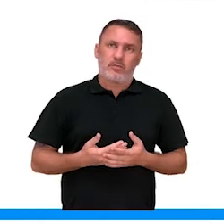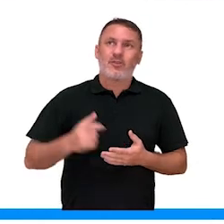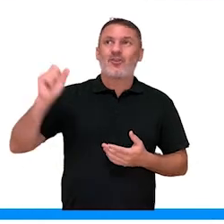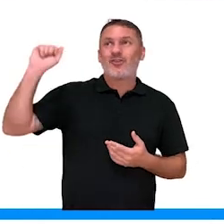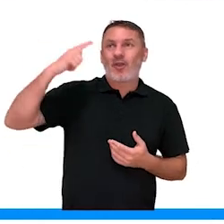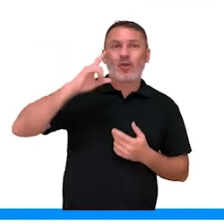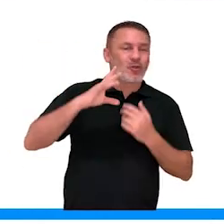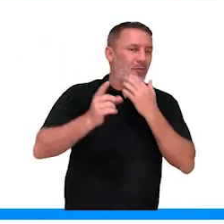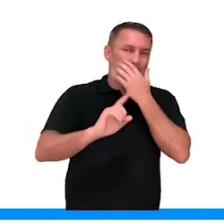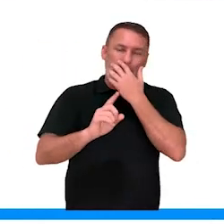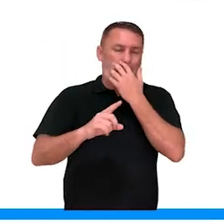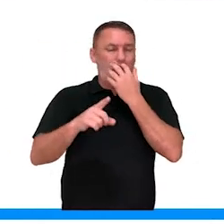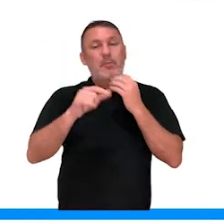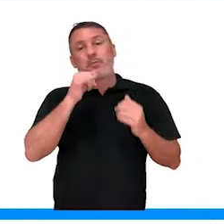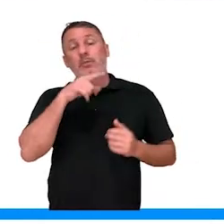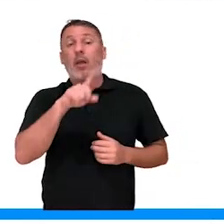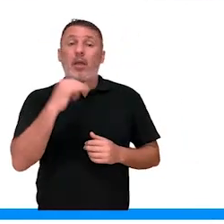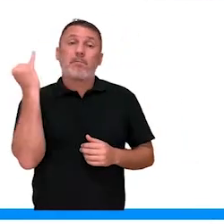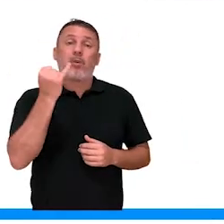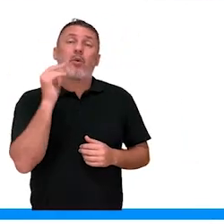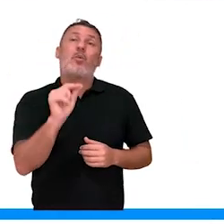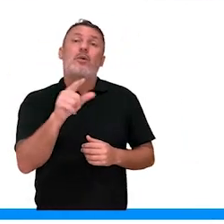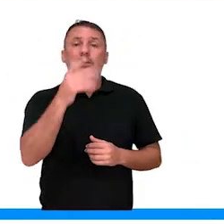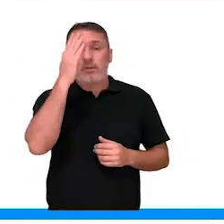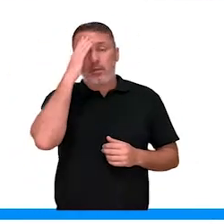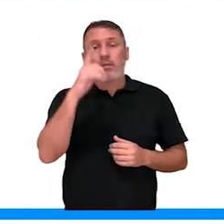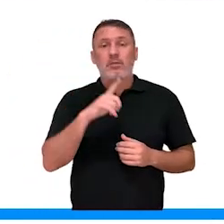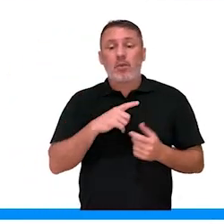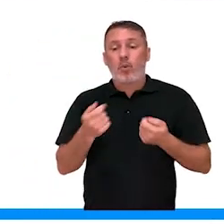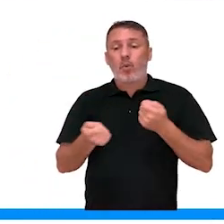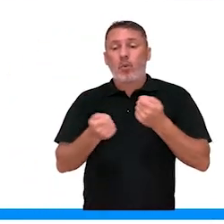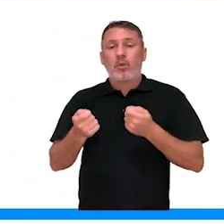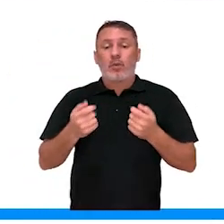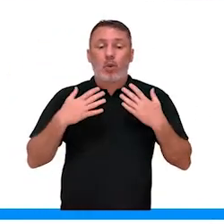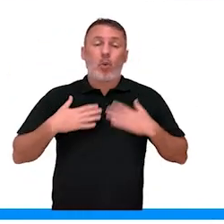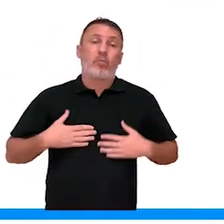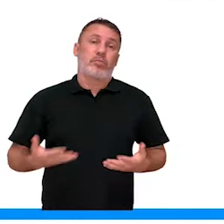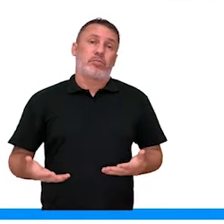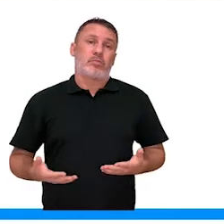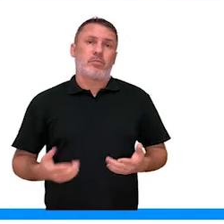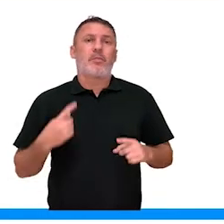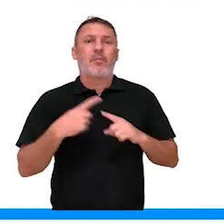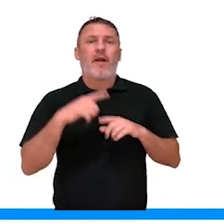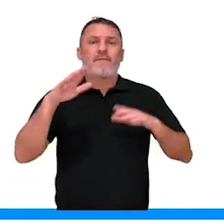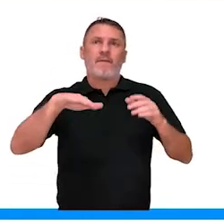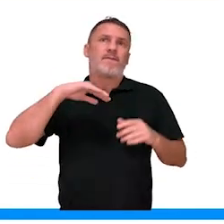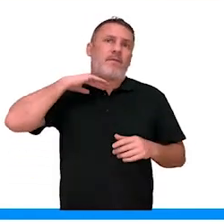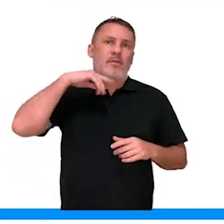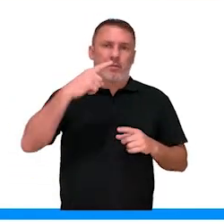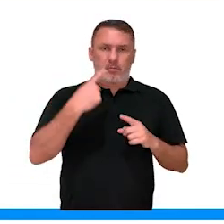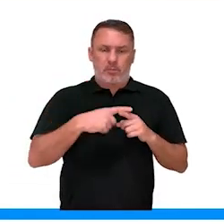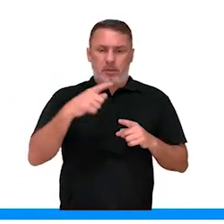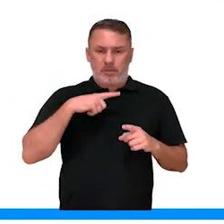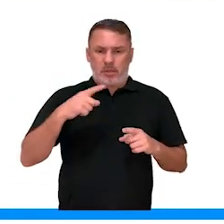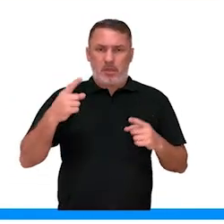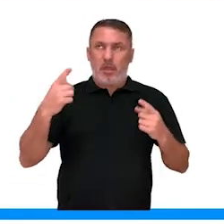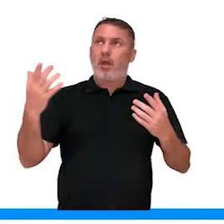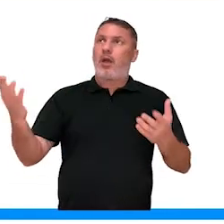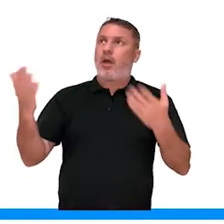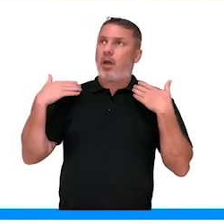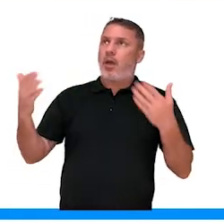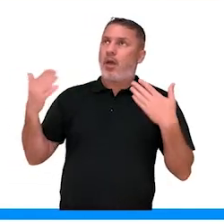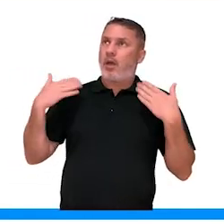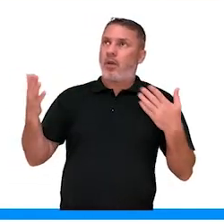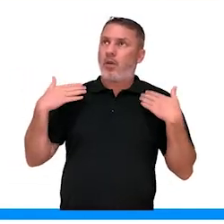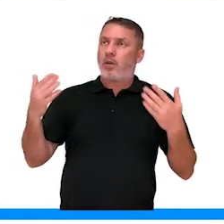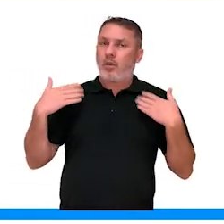E isso vai ser super importante, por exemplo, para ela regular a nossa temperatura corporal. Porque por mais que a gente absorva